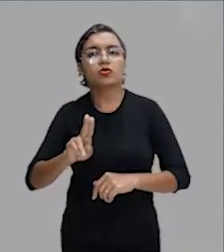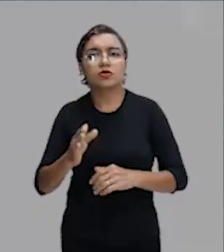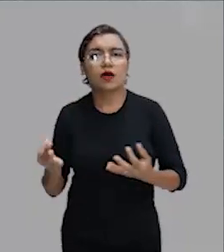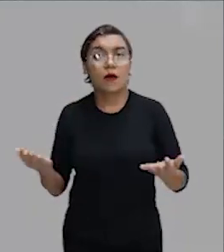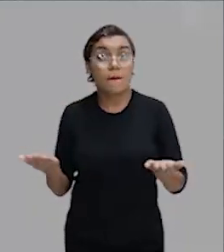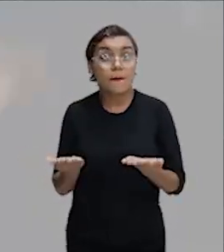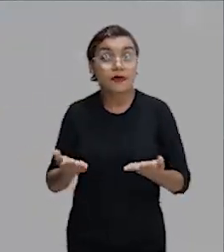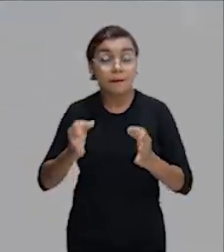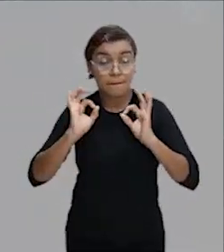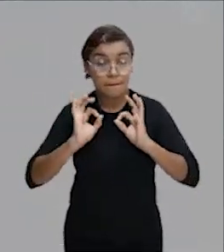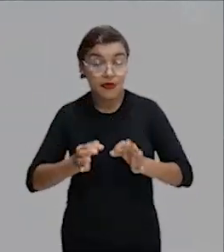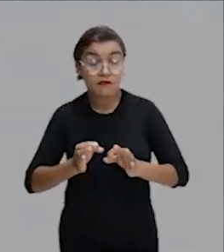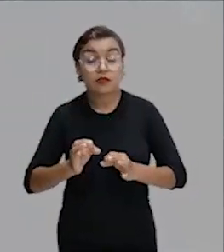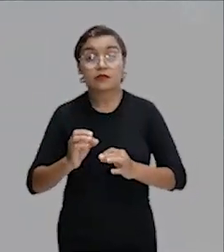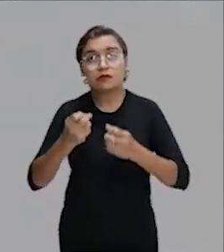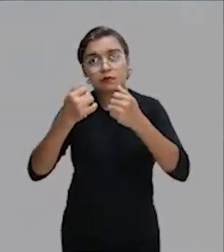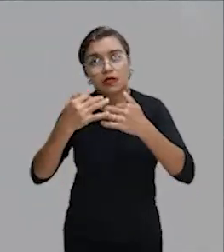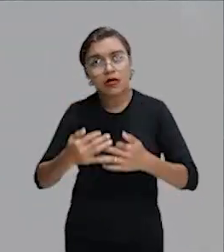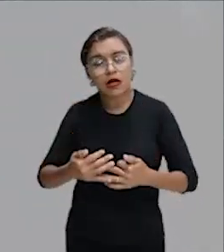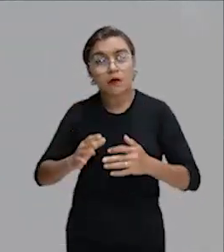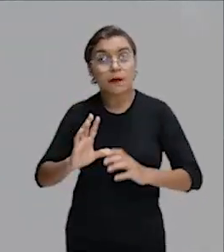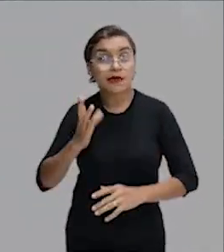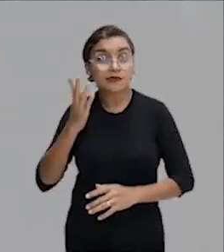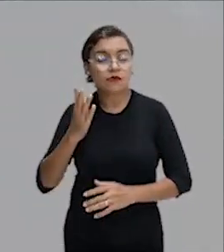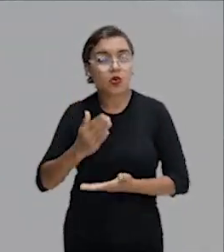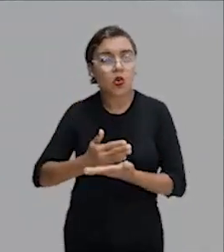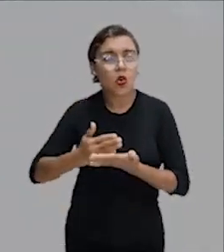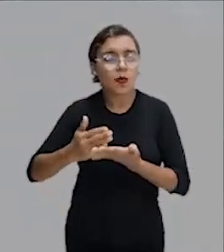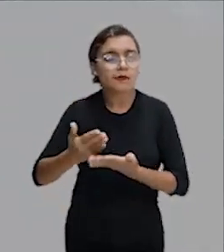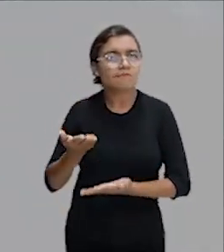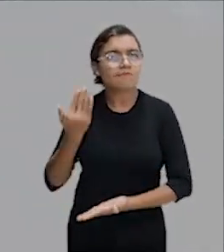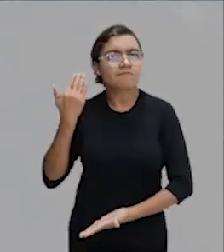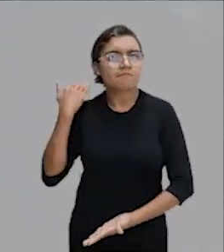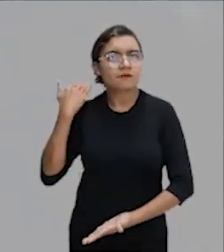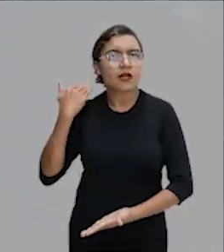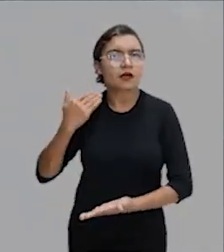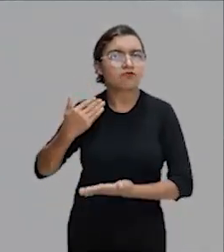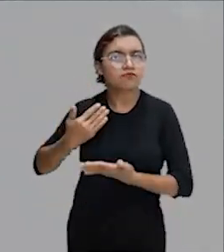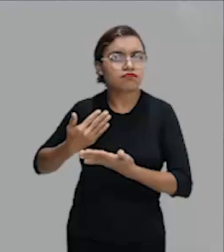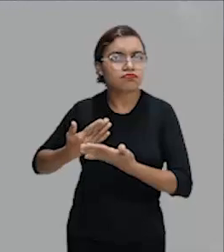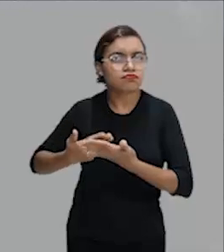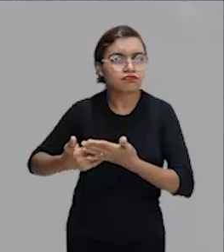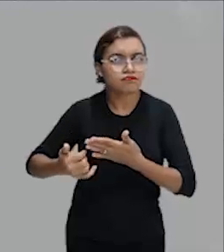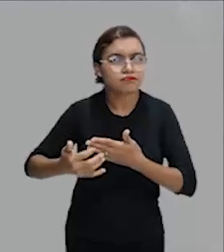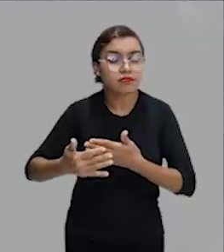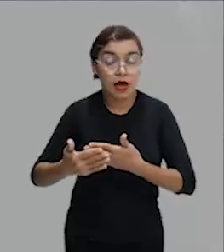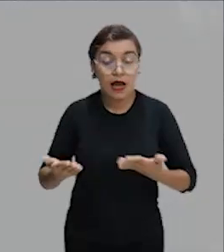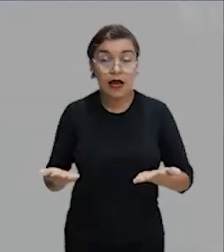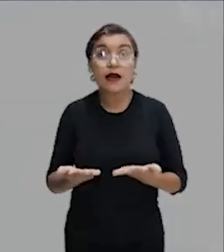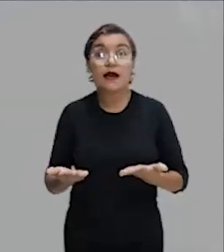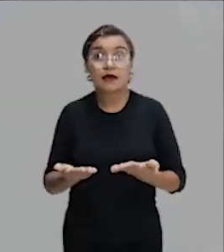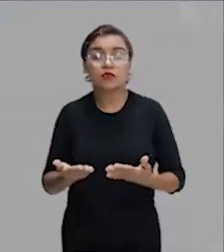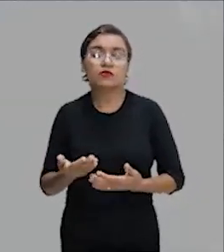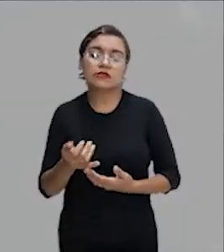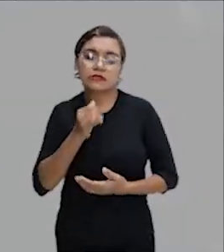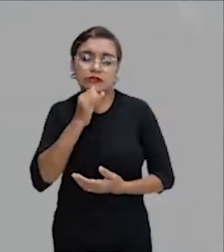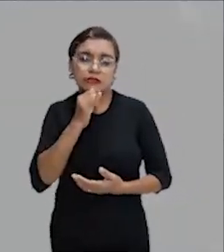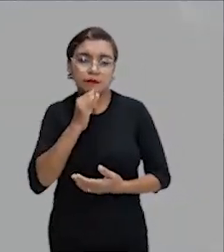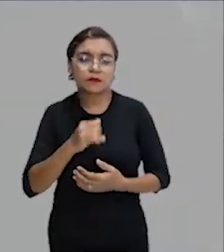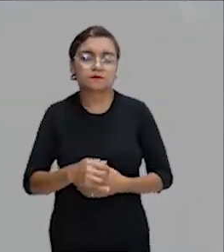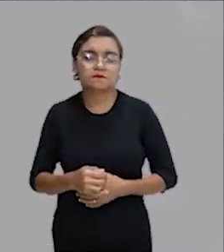ação que começou no passado e ela continuou no tempo presente. Por exemplo, he has